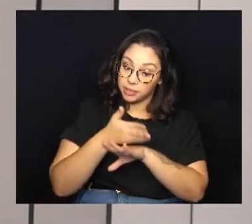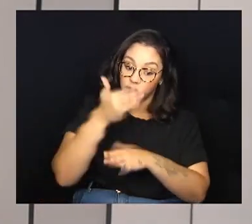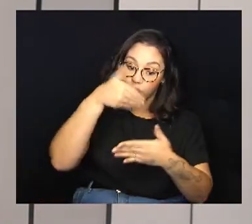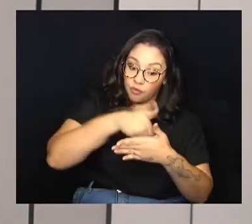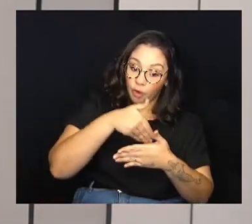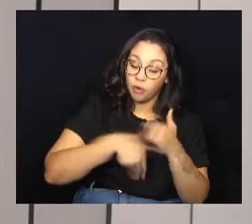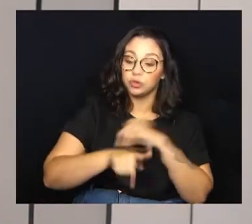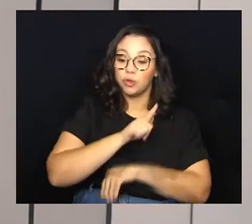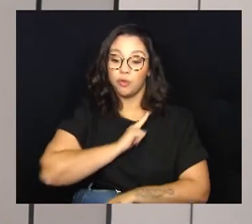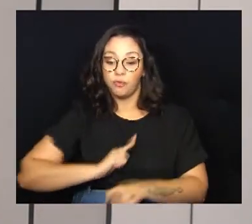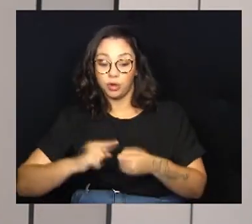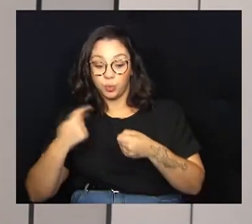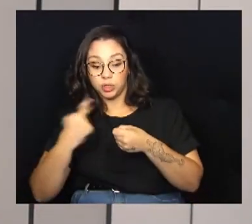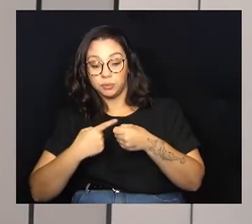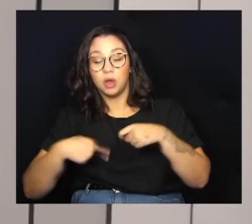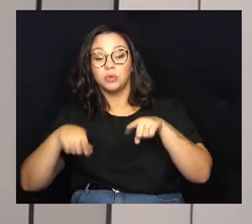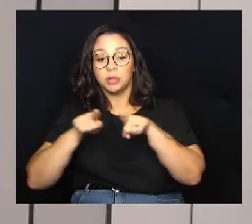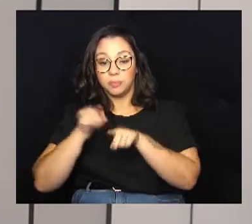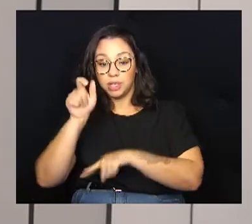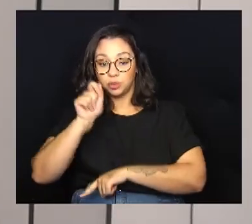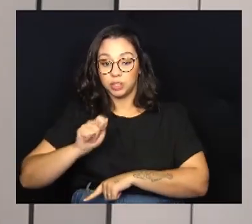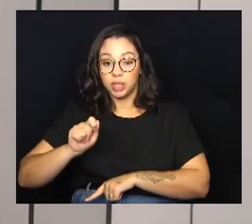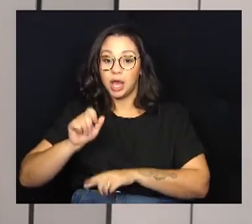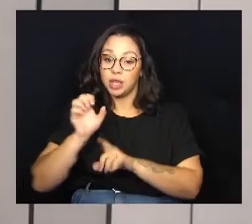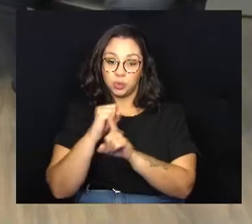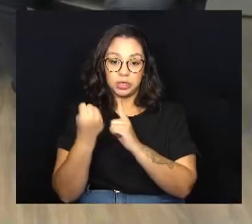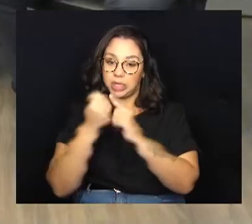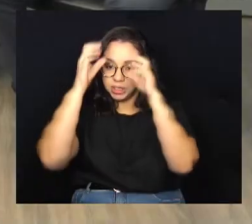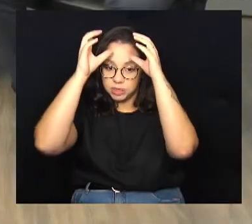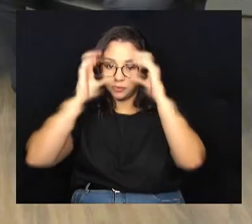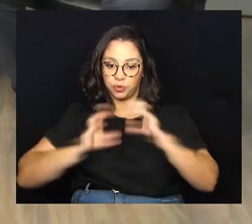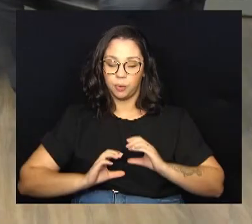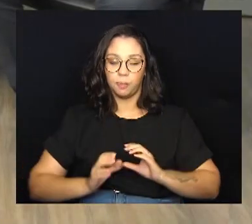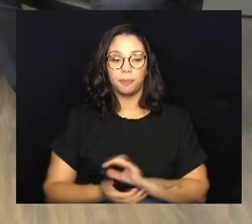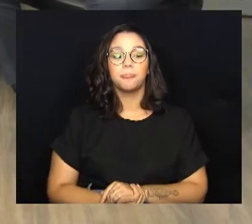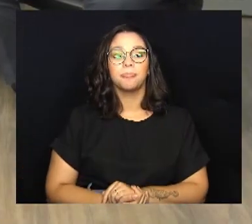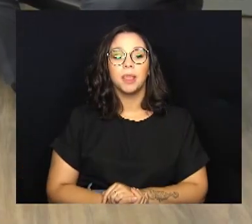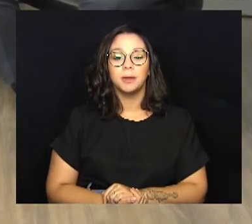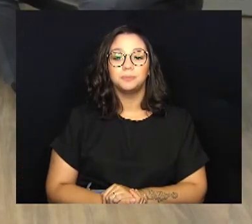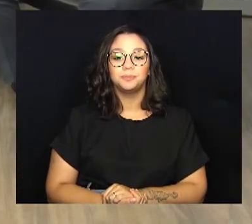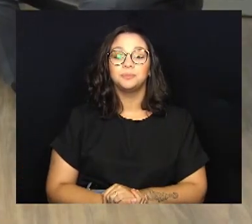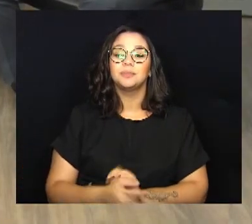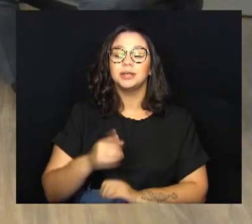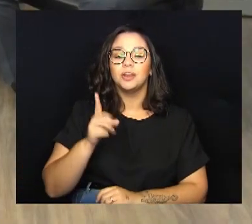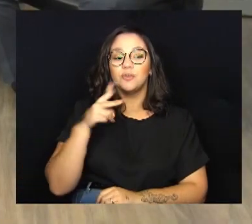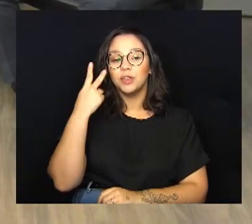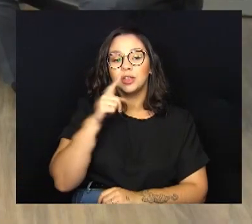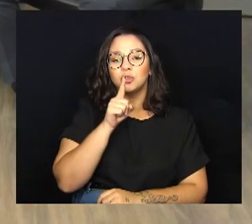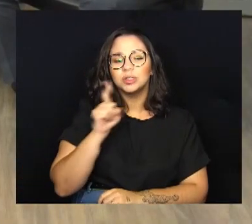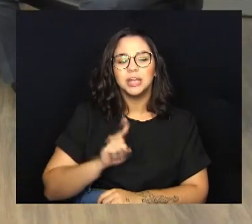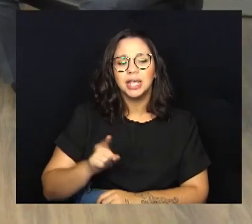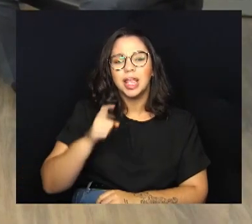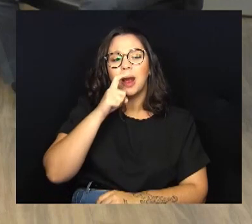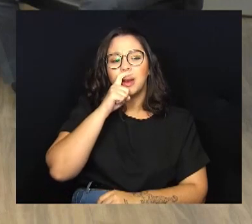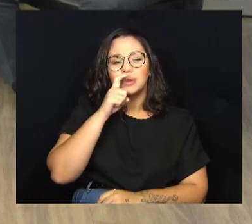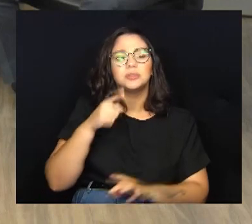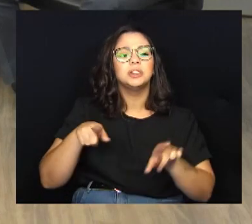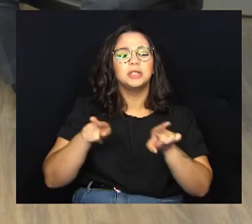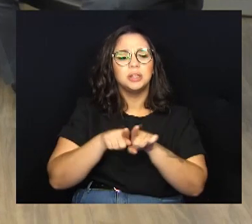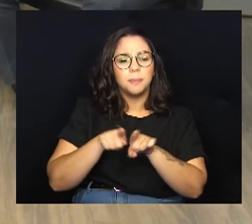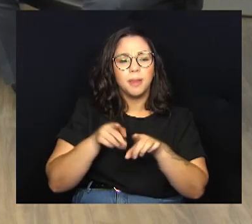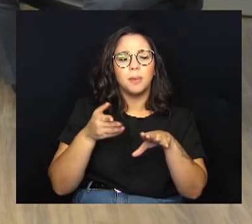escola particular e até mesmo universidade. Eu nunca recebi uma palestra sobre drogas. A primeira palestra de drogas que eu